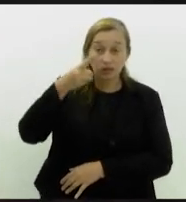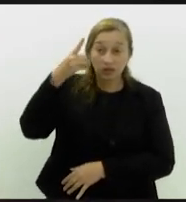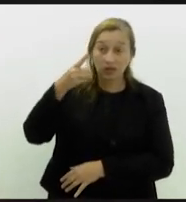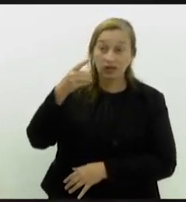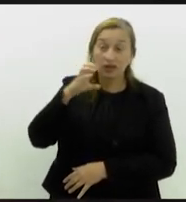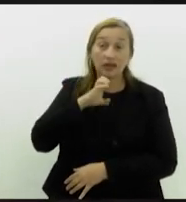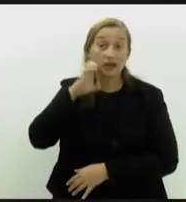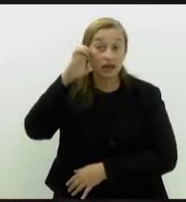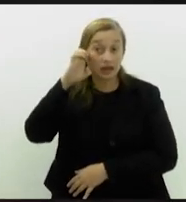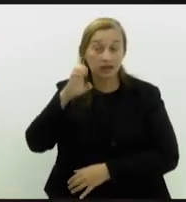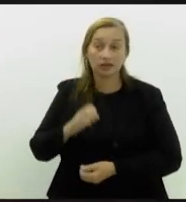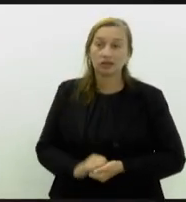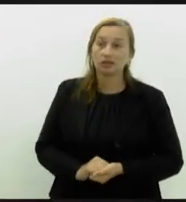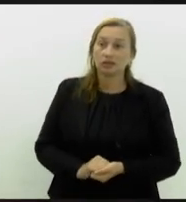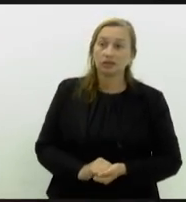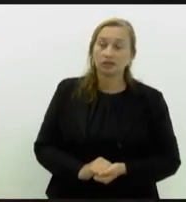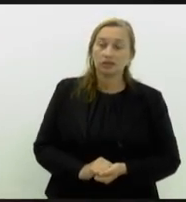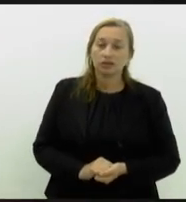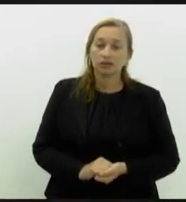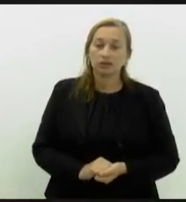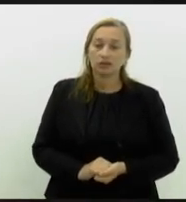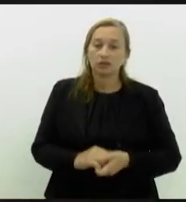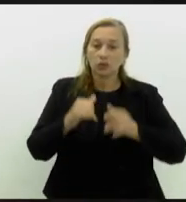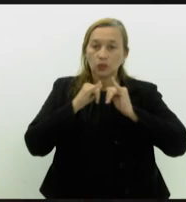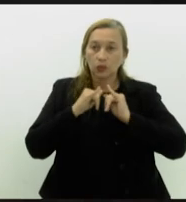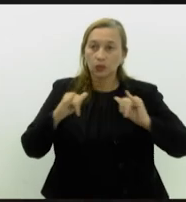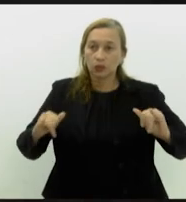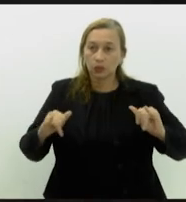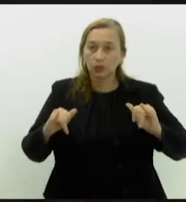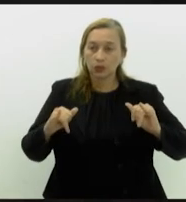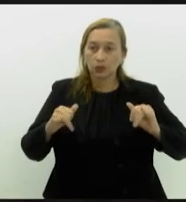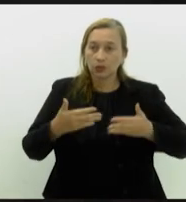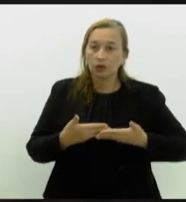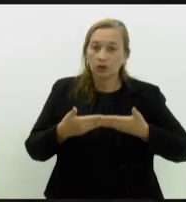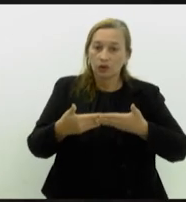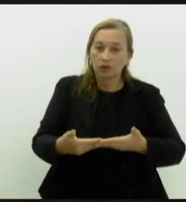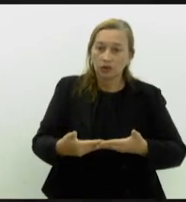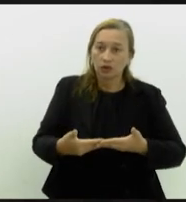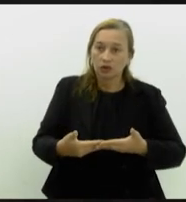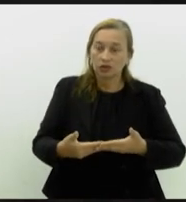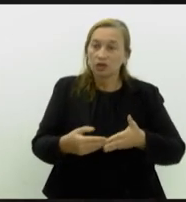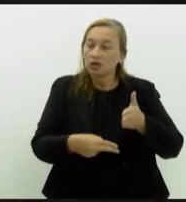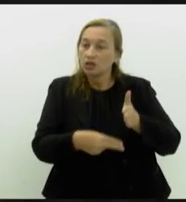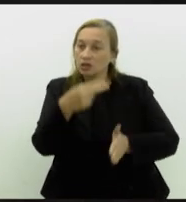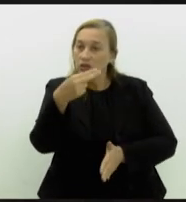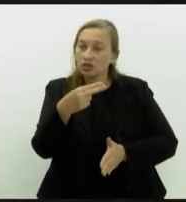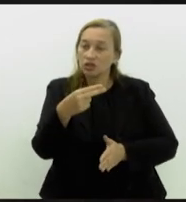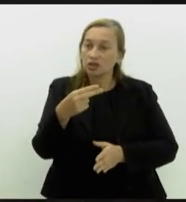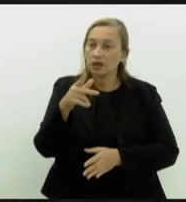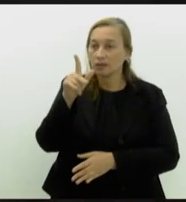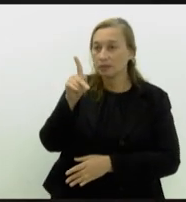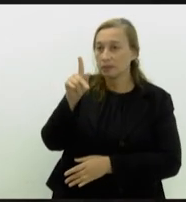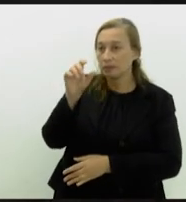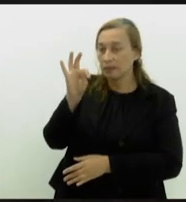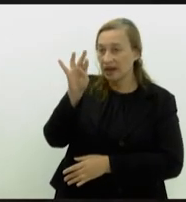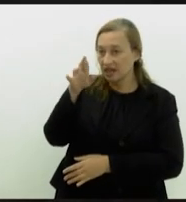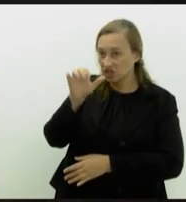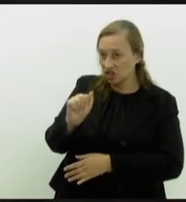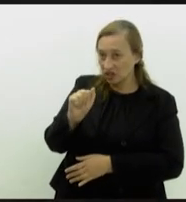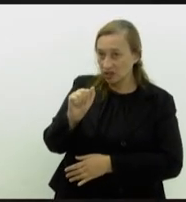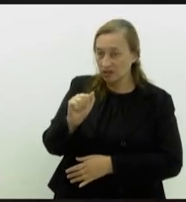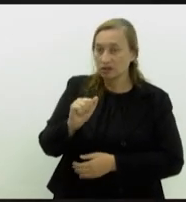Érica Takimoto, que determina a divulgação da oferta e realização de cirurgia plástica reparadora de sequelas e